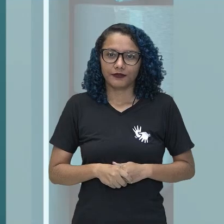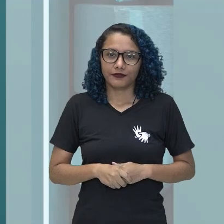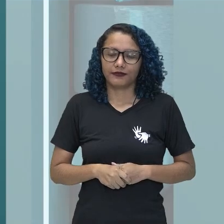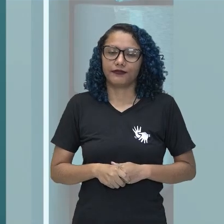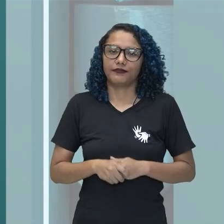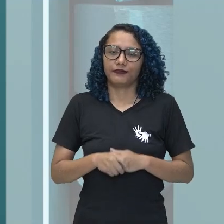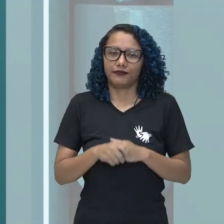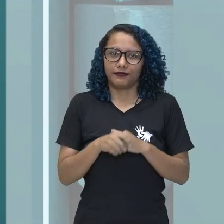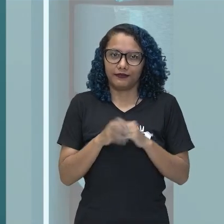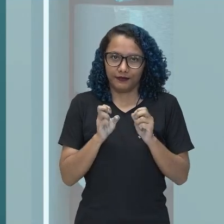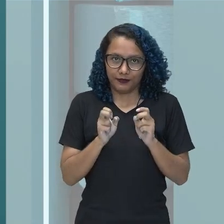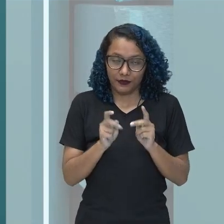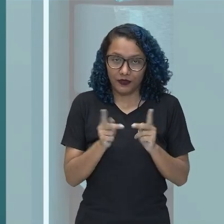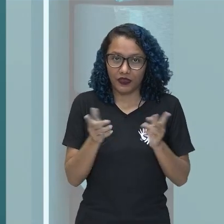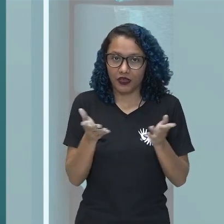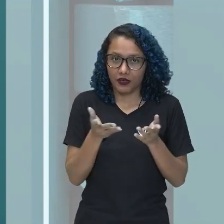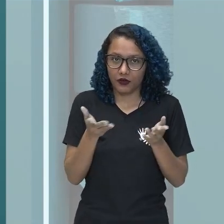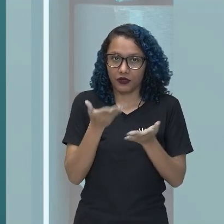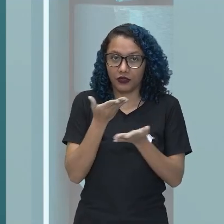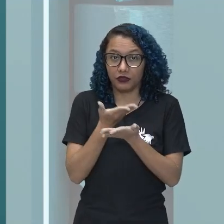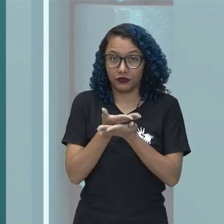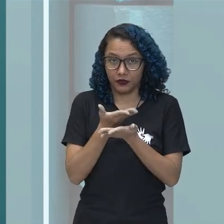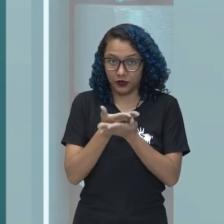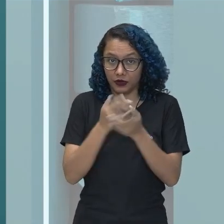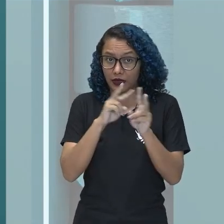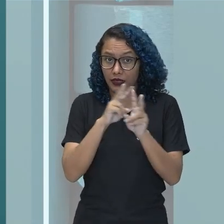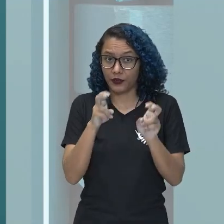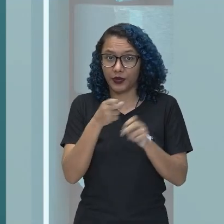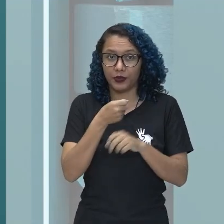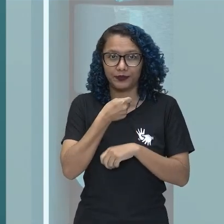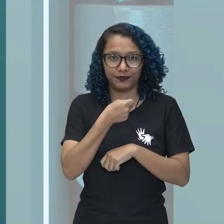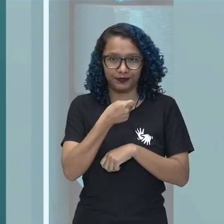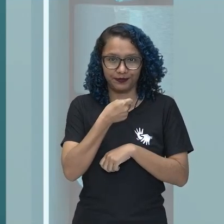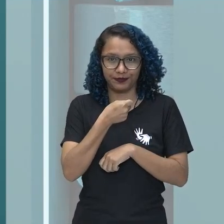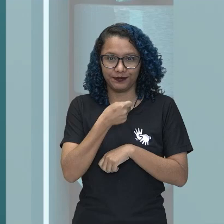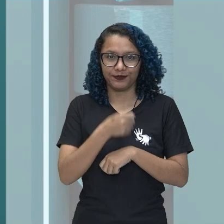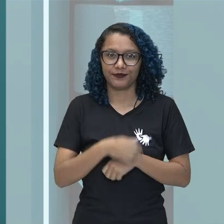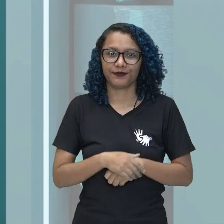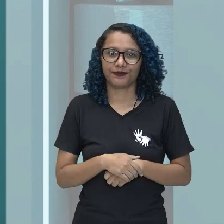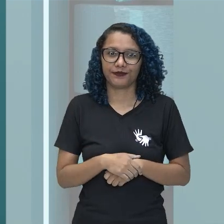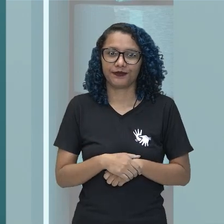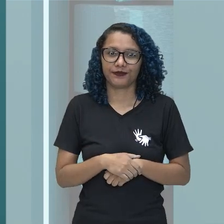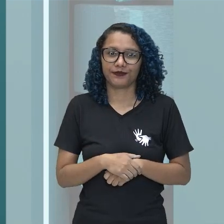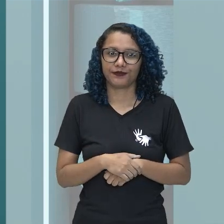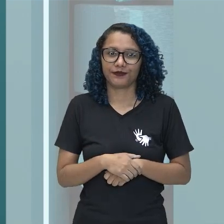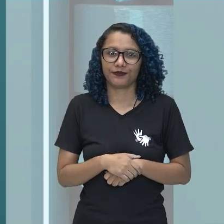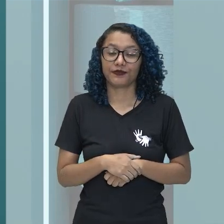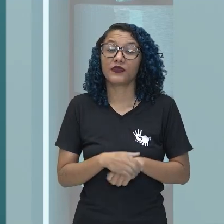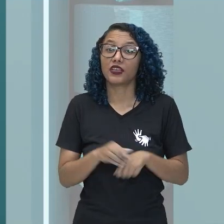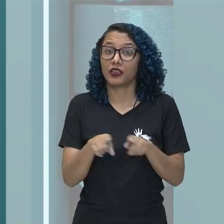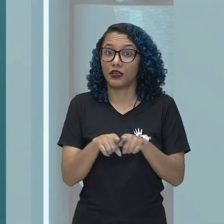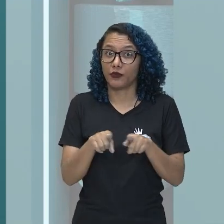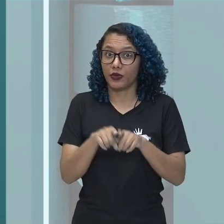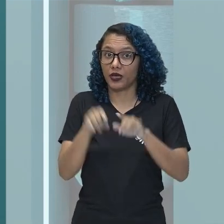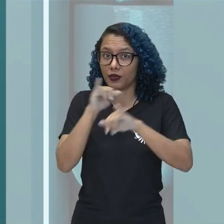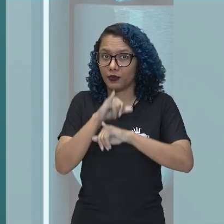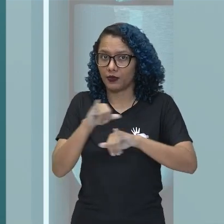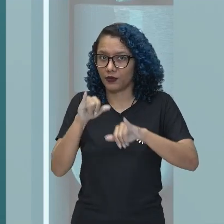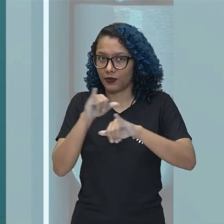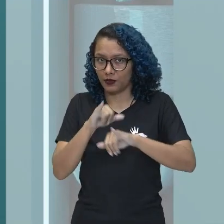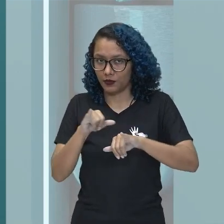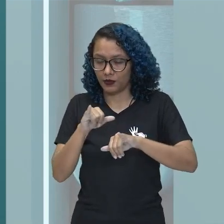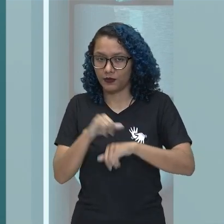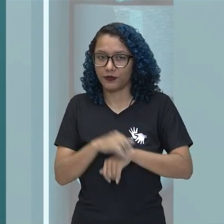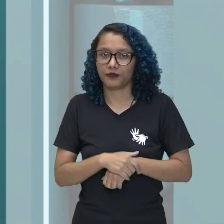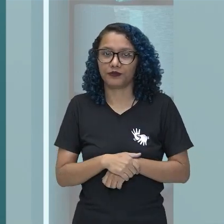Muito bem. Vamos falar sobre reportagem? Vamos lá. Vamos falar sobre notícia também? Primeiramente,